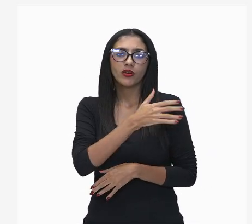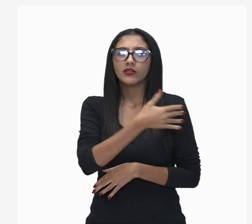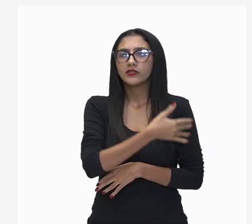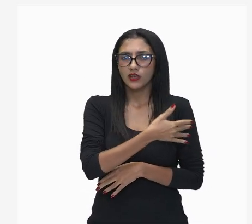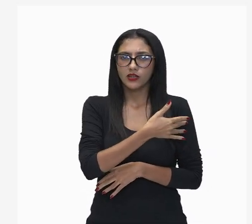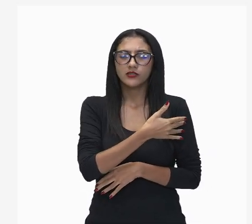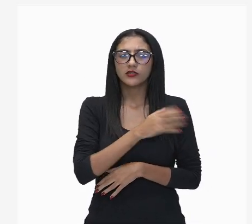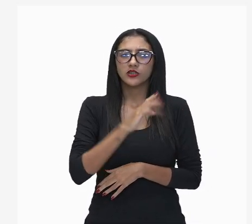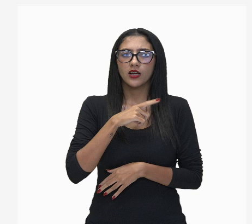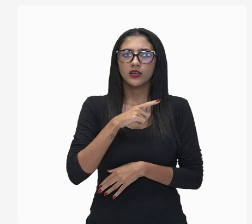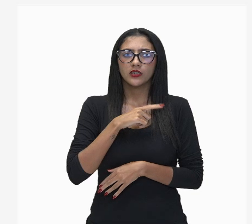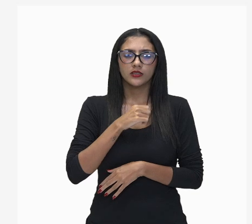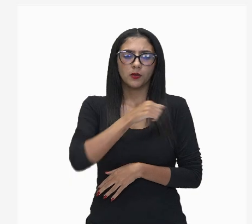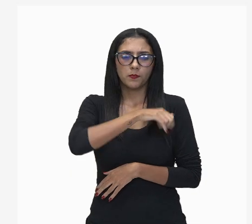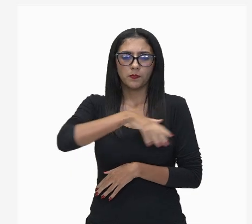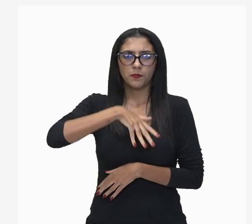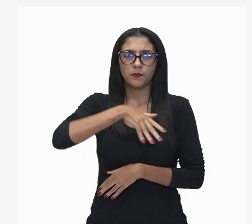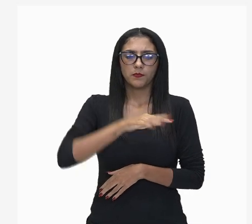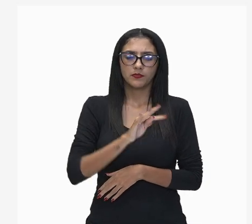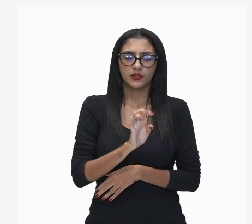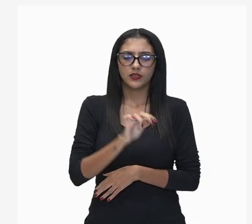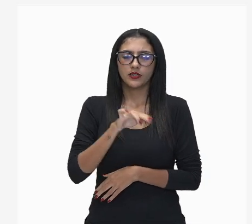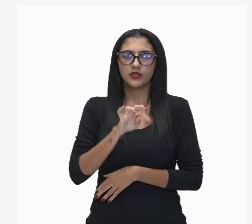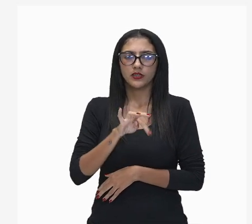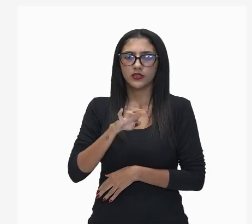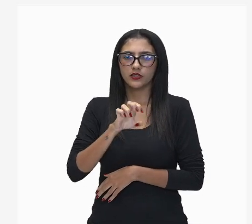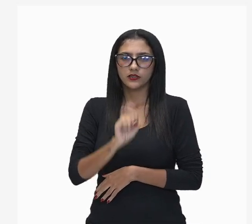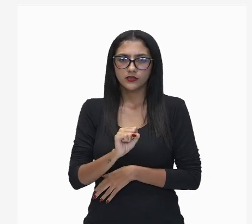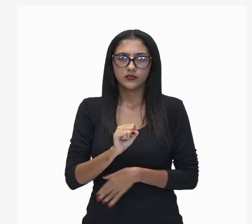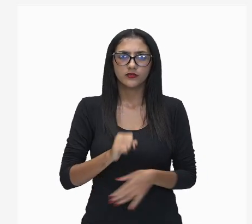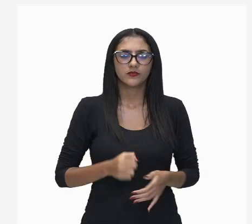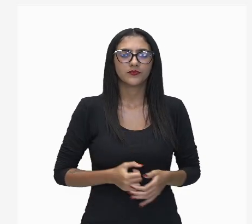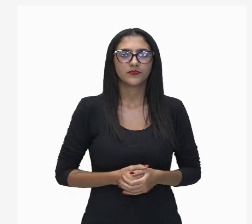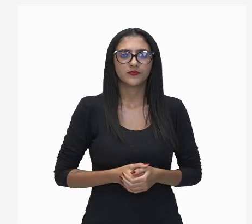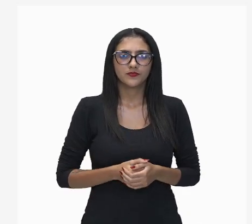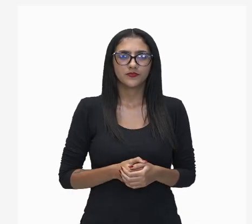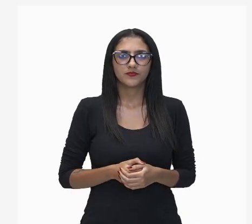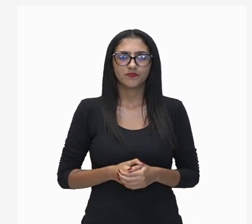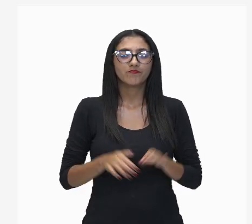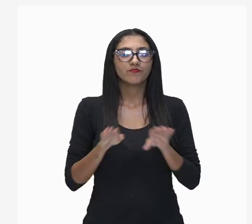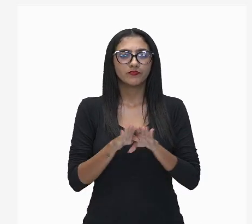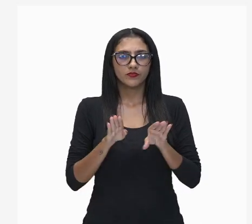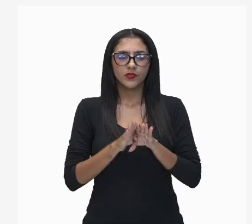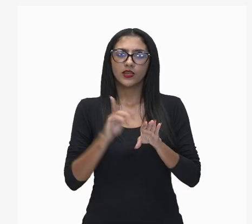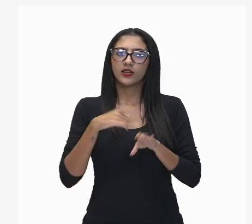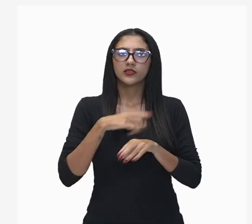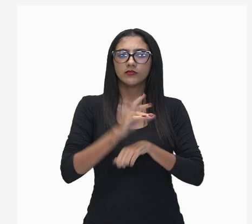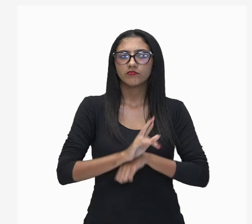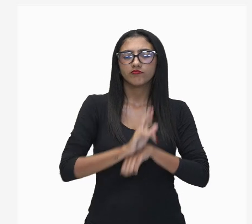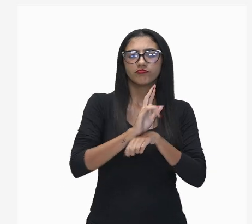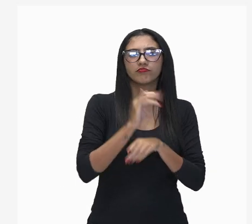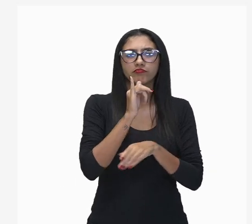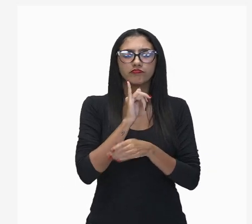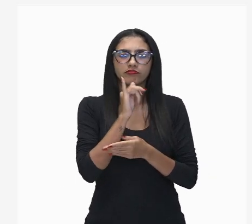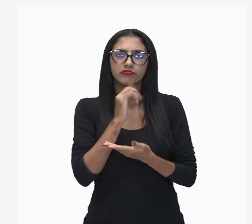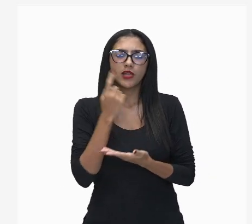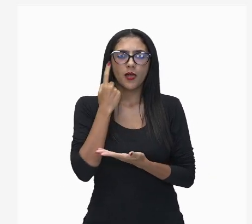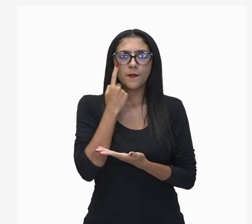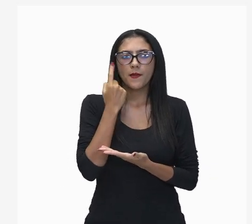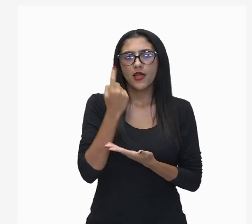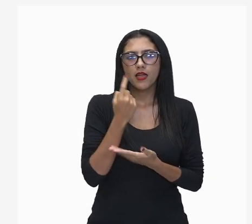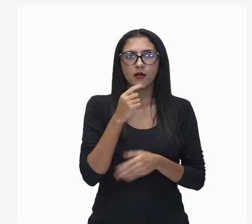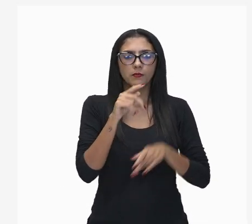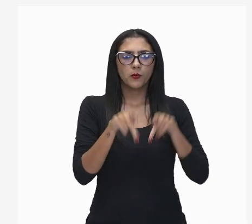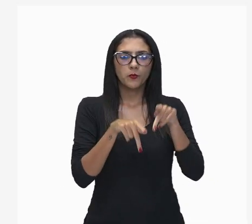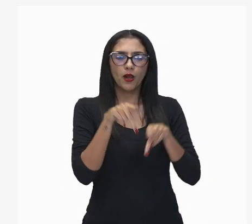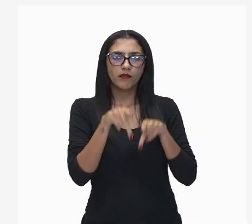conhecidos como tenentes. E nesse contexto, os tenentes eles vão representar também a população ali, vamos dizer,